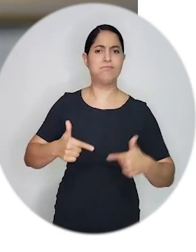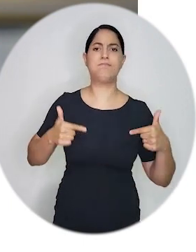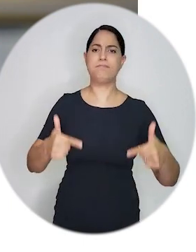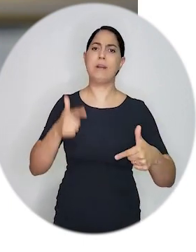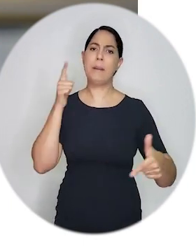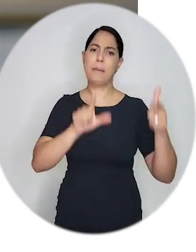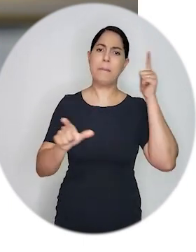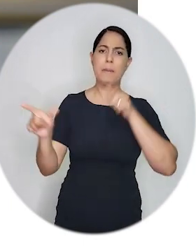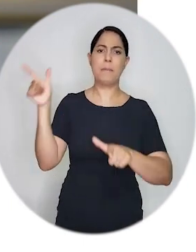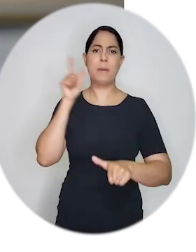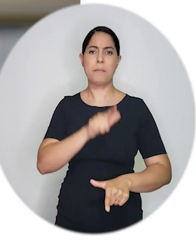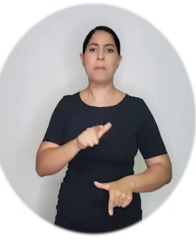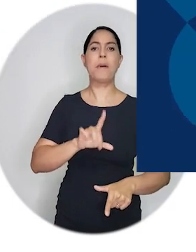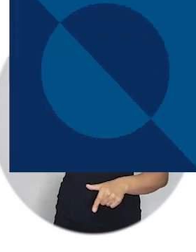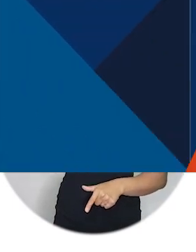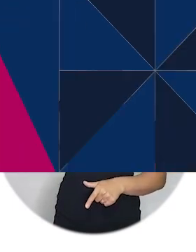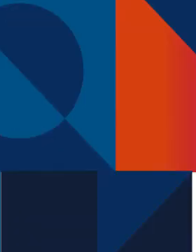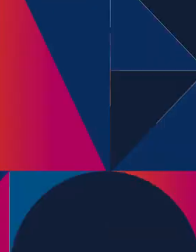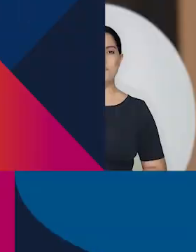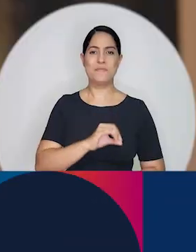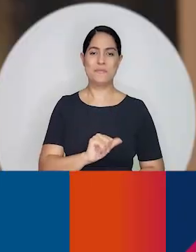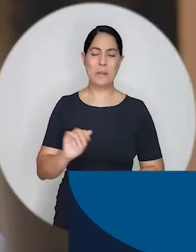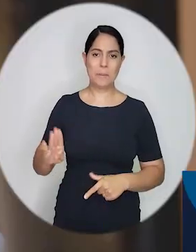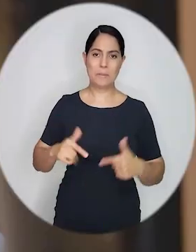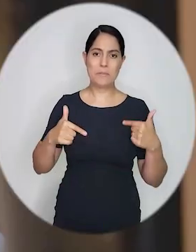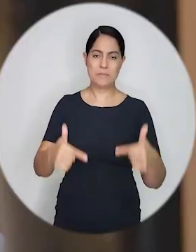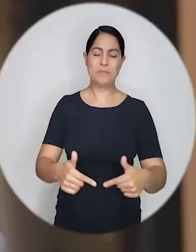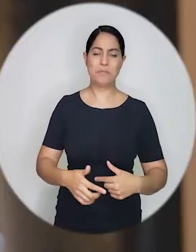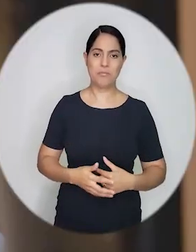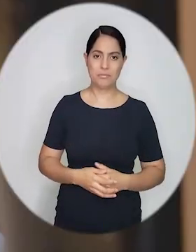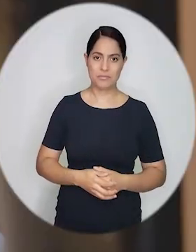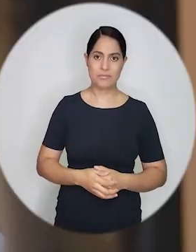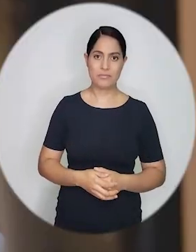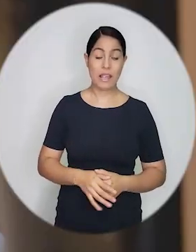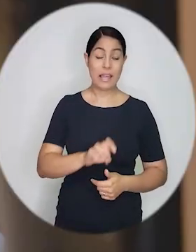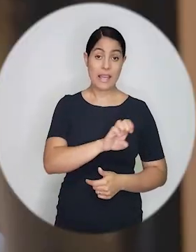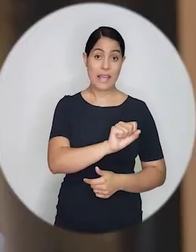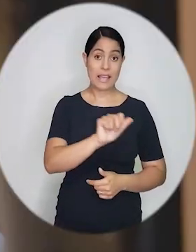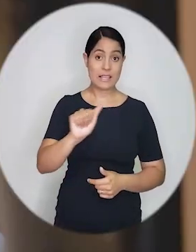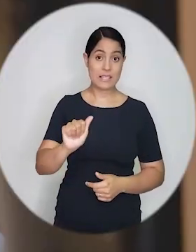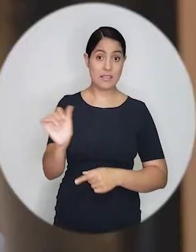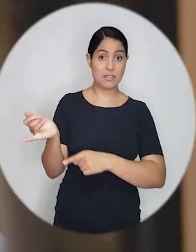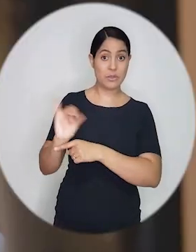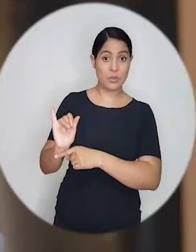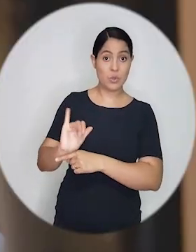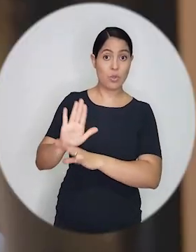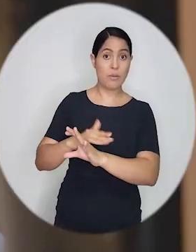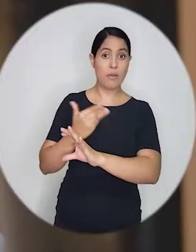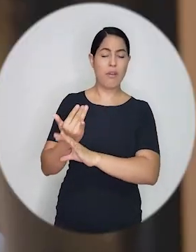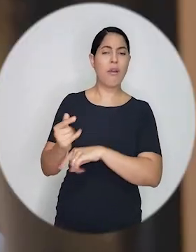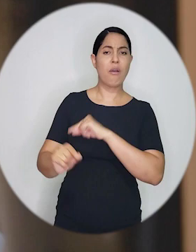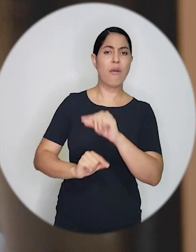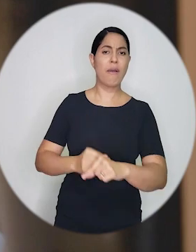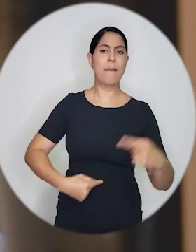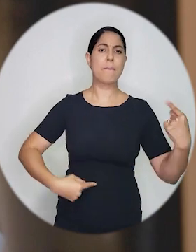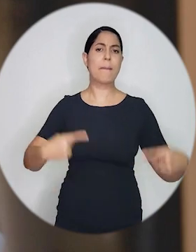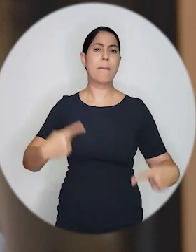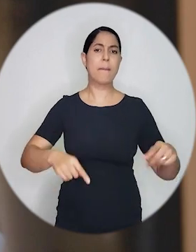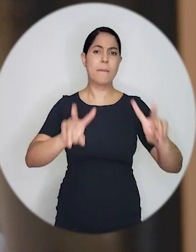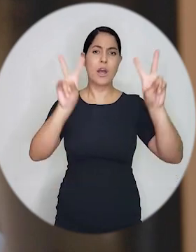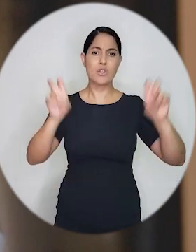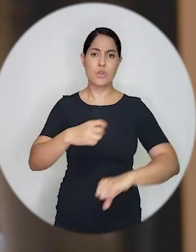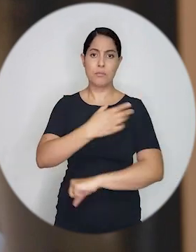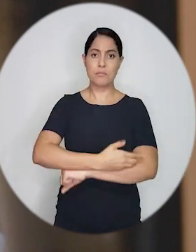as conquistas fazem parte do dia a dia da OAB. A Escola Superior de Advocacia Nacional realizou no YouTube um debate voltado